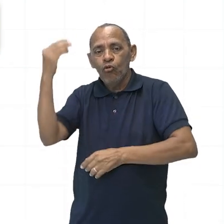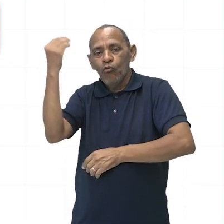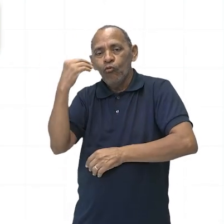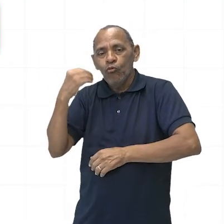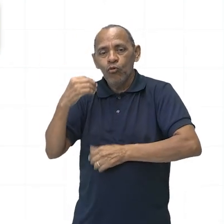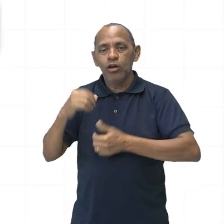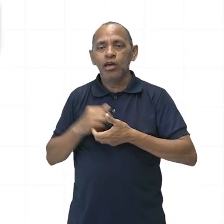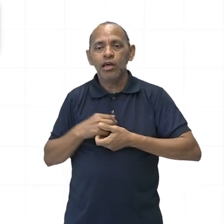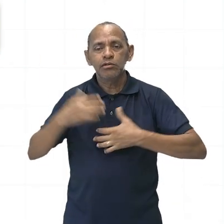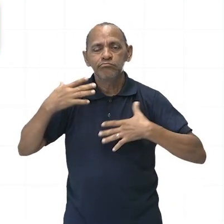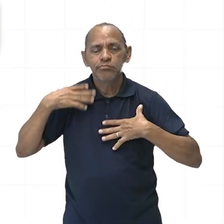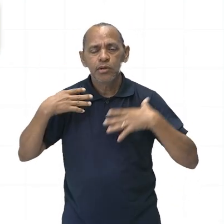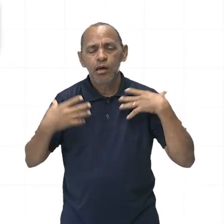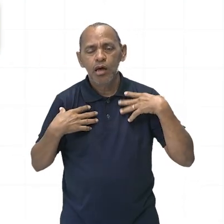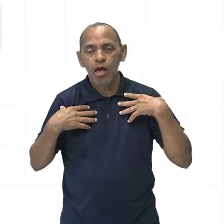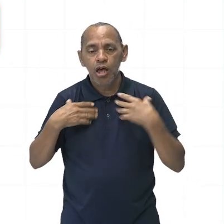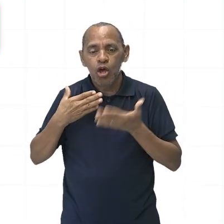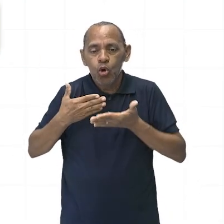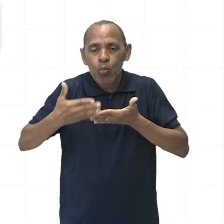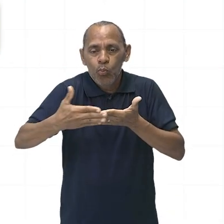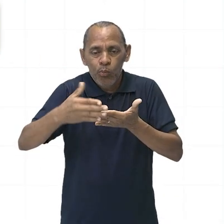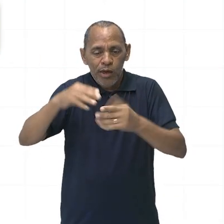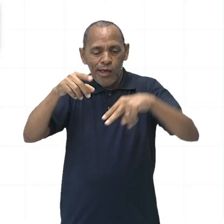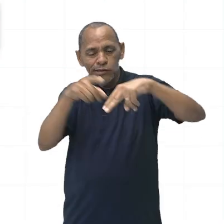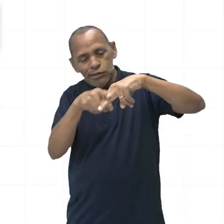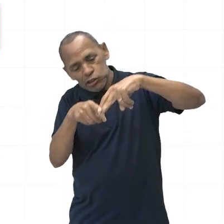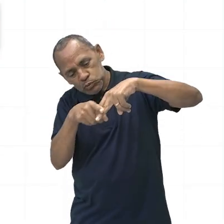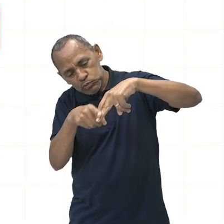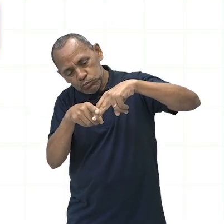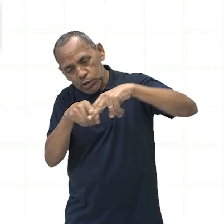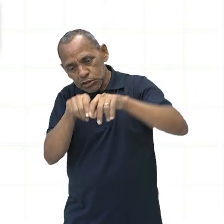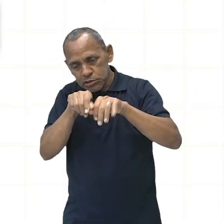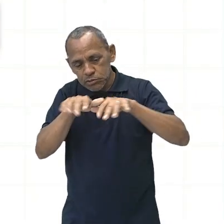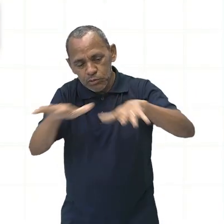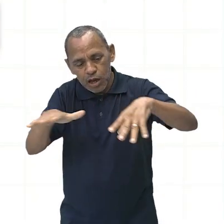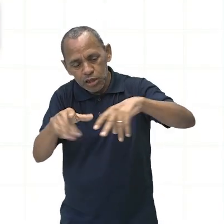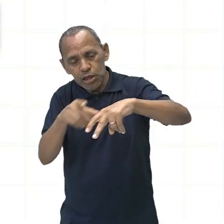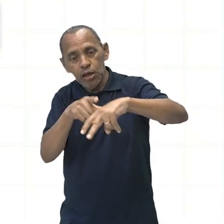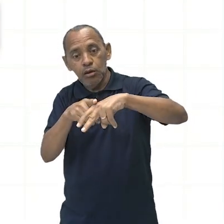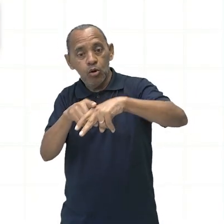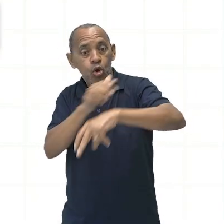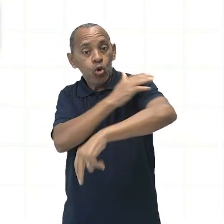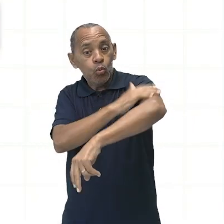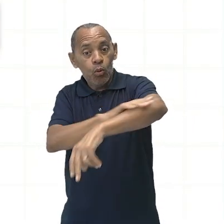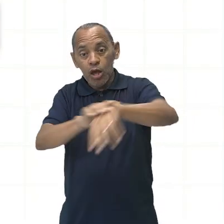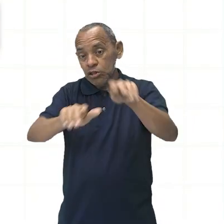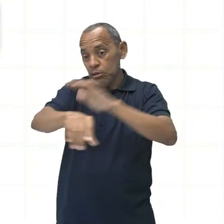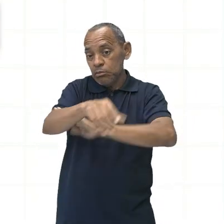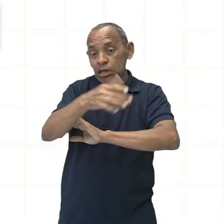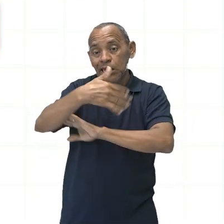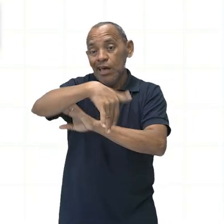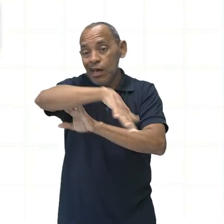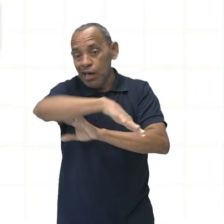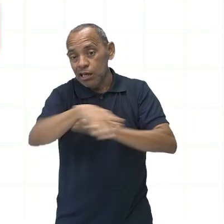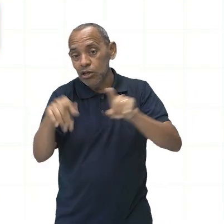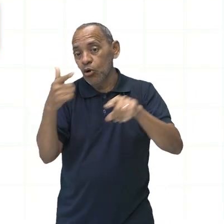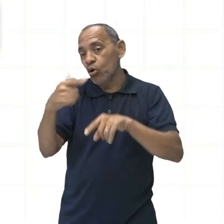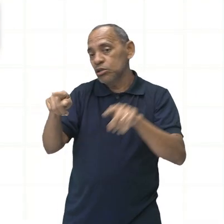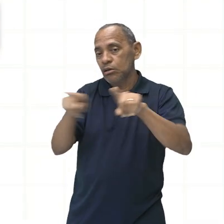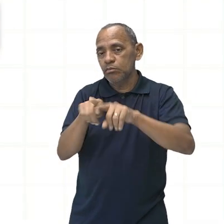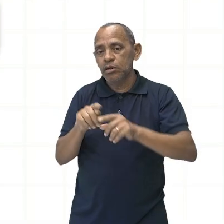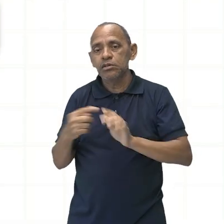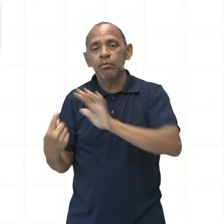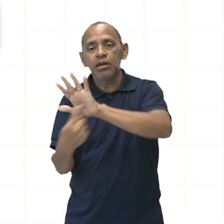que começa nas pernas e se espalha para os braços e outras áreas. Além disso, se manifesta também como